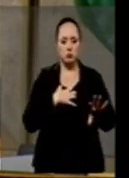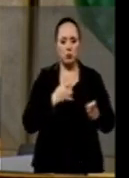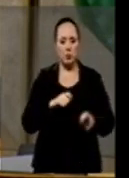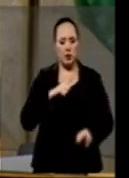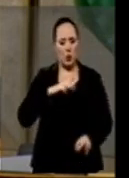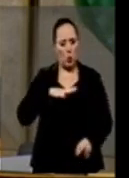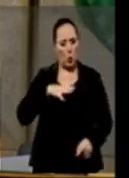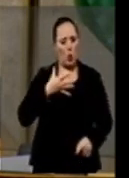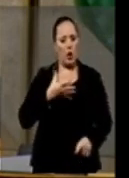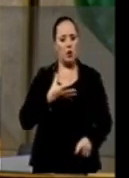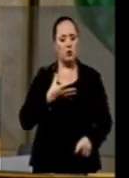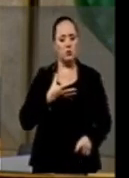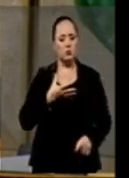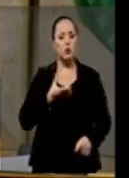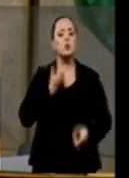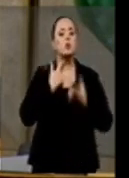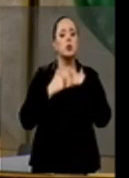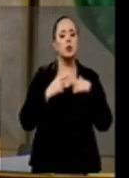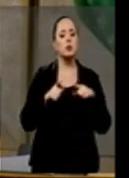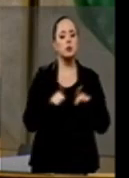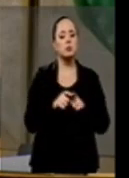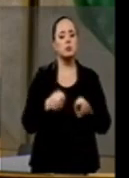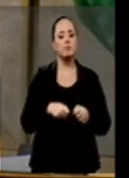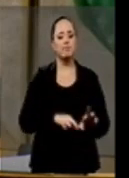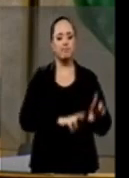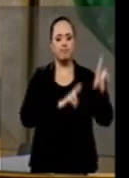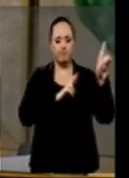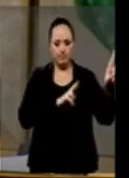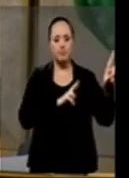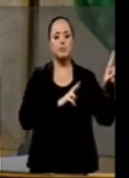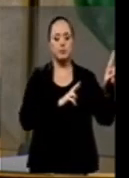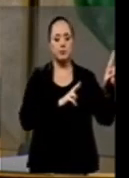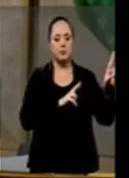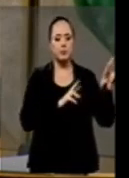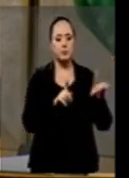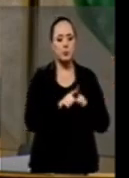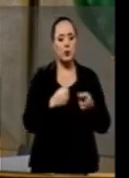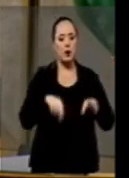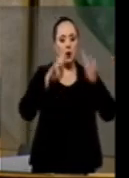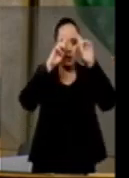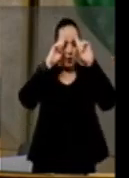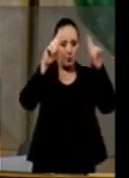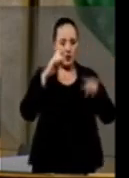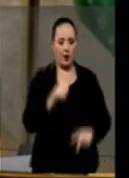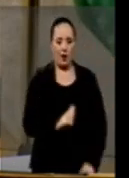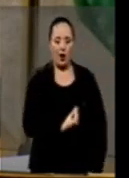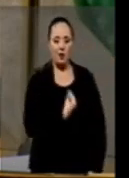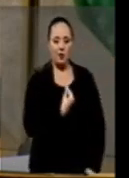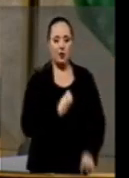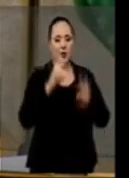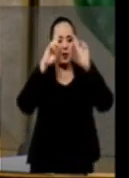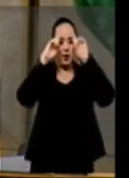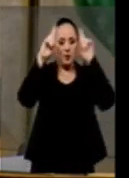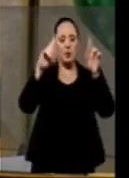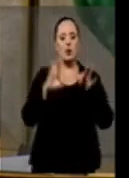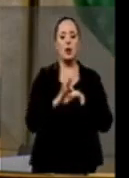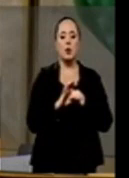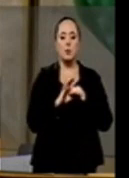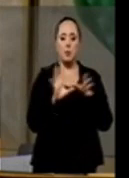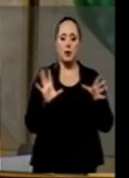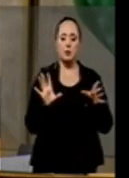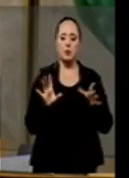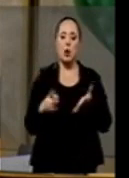determinação exige perseverança exige respeito à vida e à liberdade e